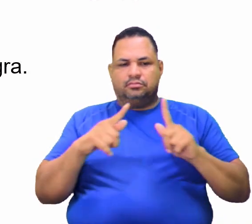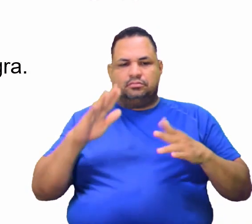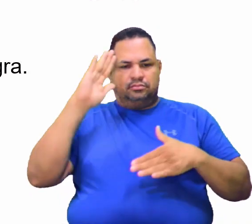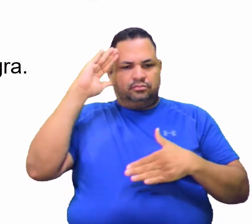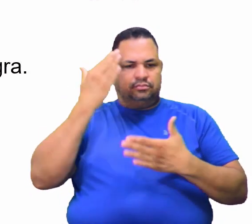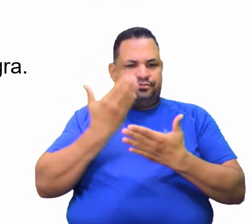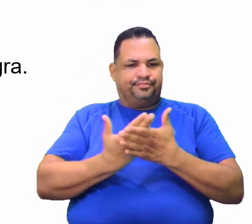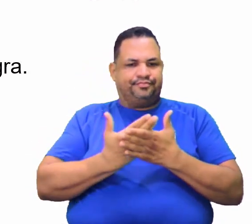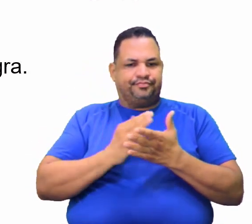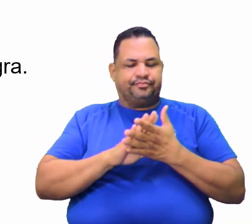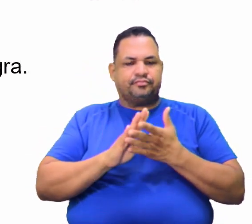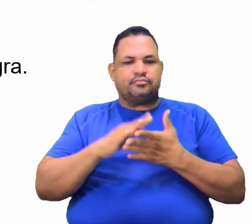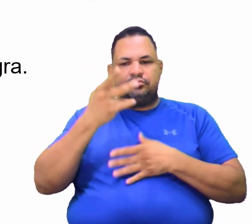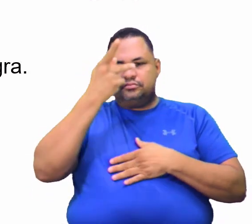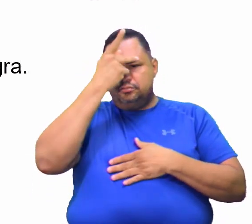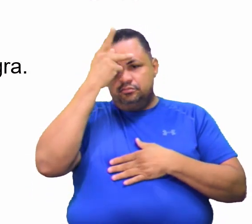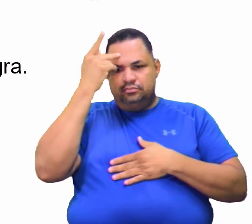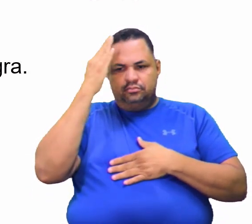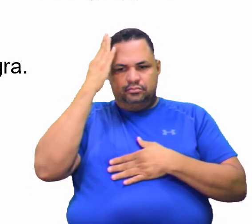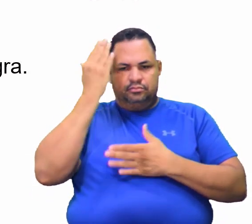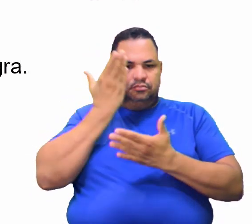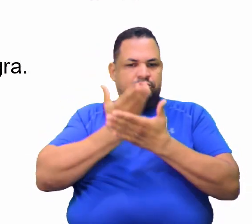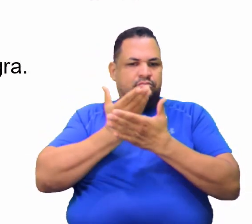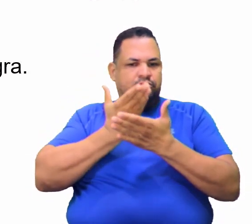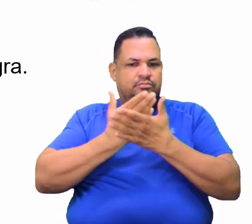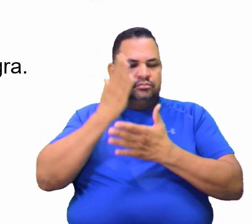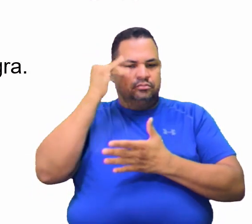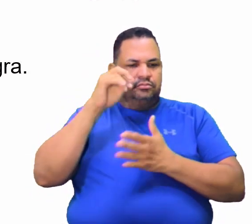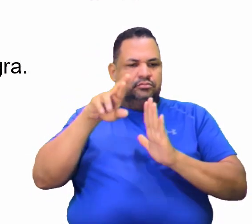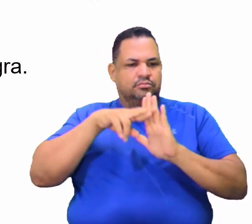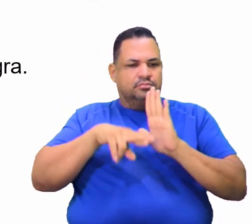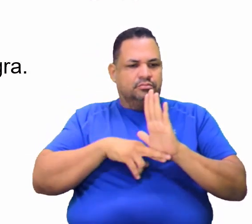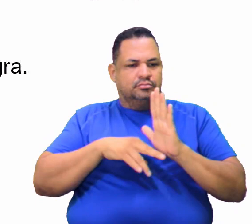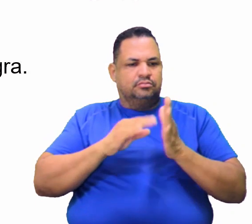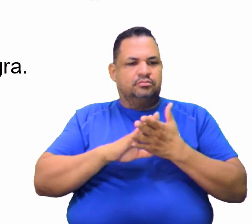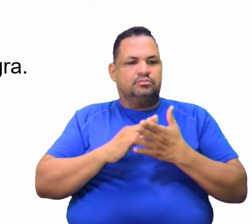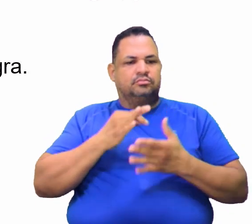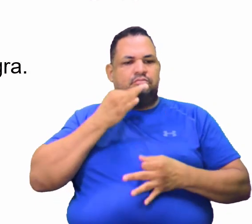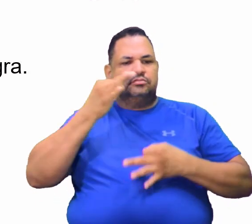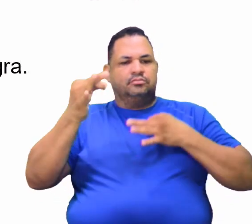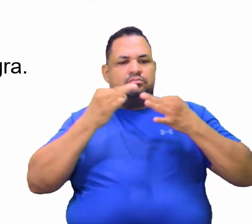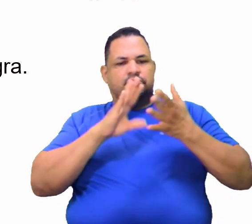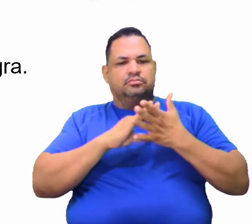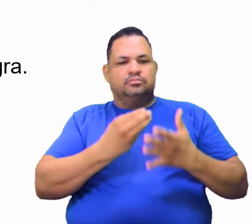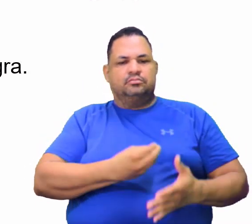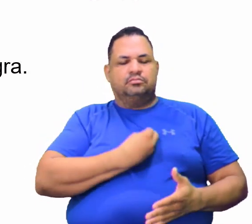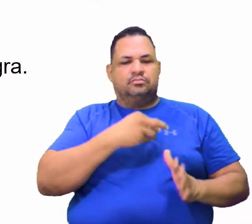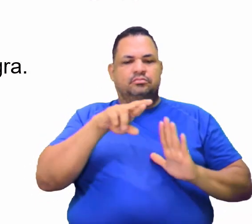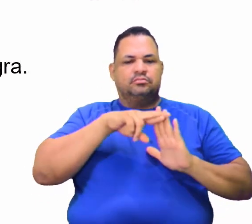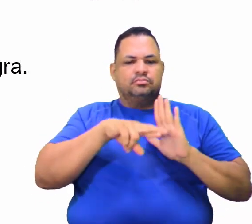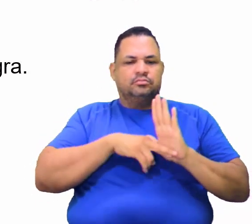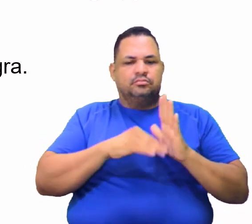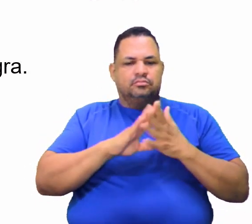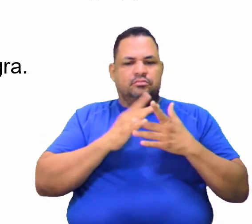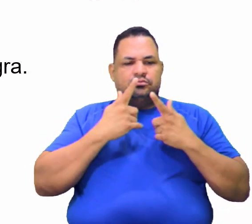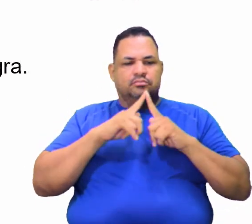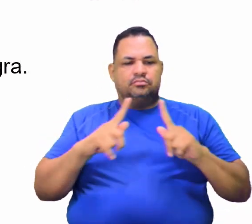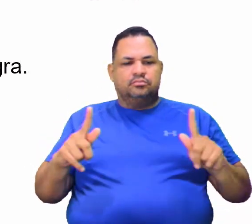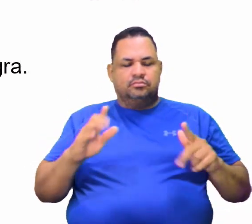que apenas os esclarecidos sabem essa regra. D, C, criticam a presença de regra